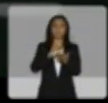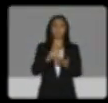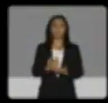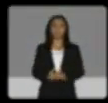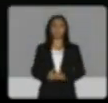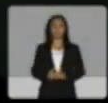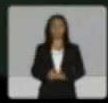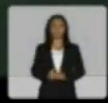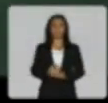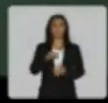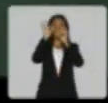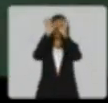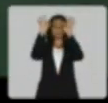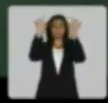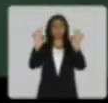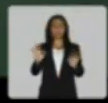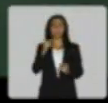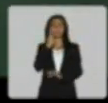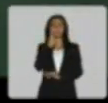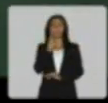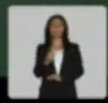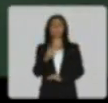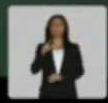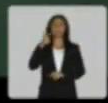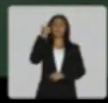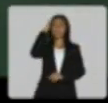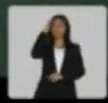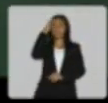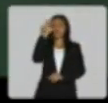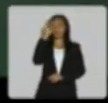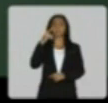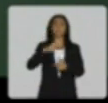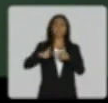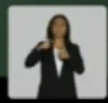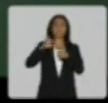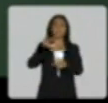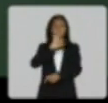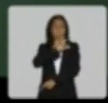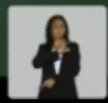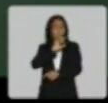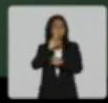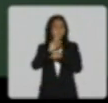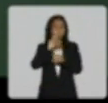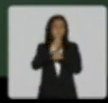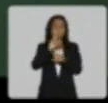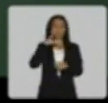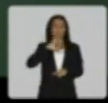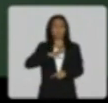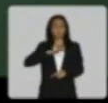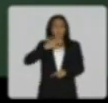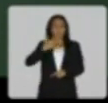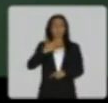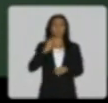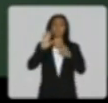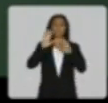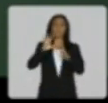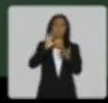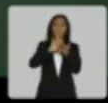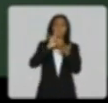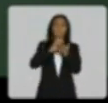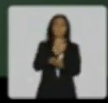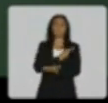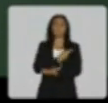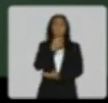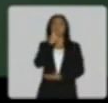pior na propaganda vídeo eu diz que vai resolver o problema da frança pública com coragem na vida real